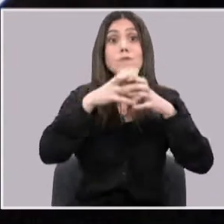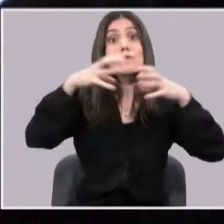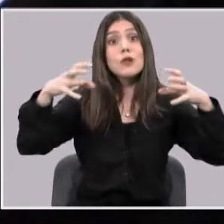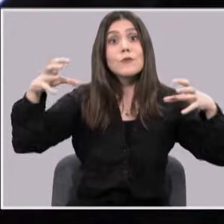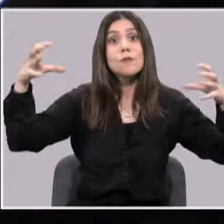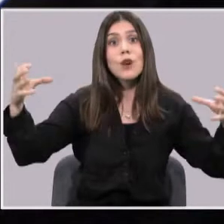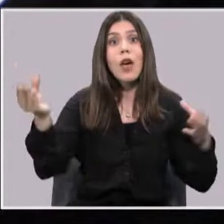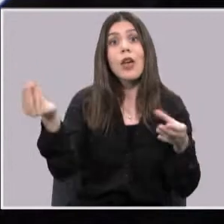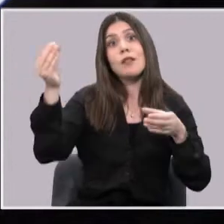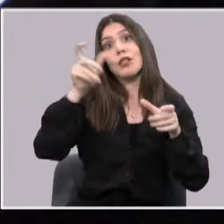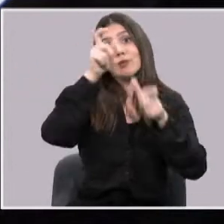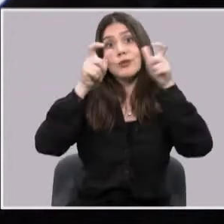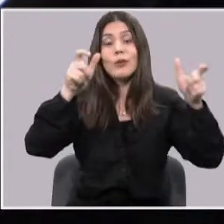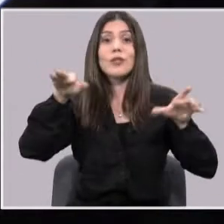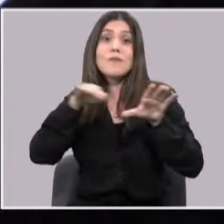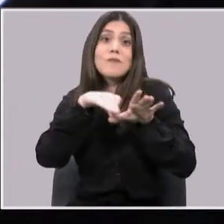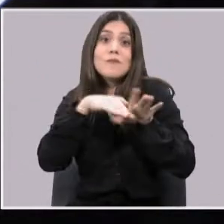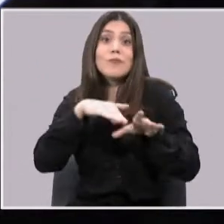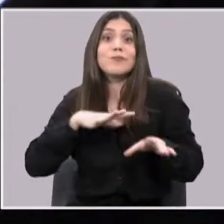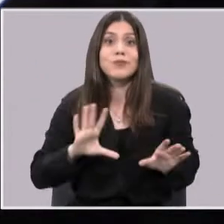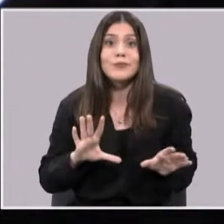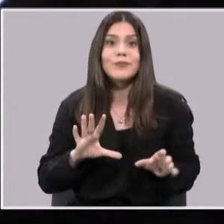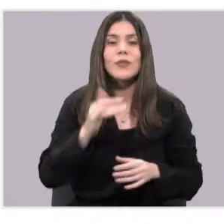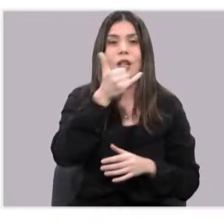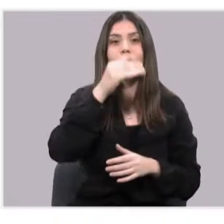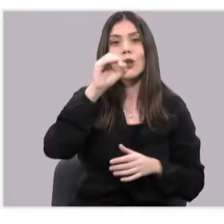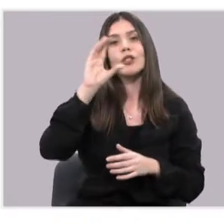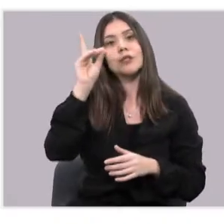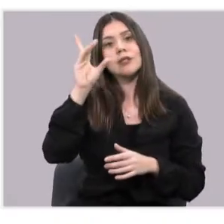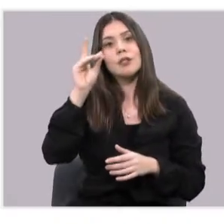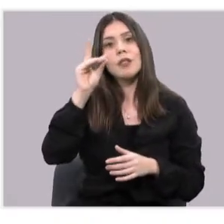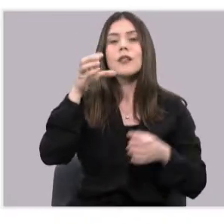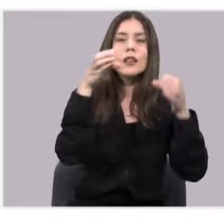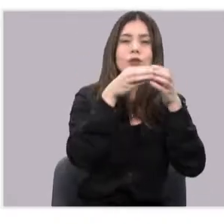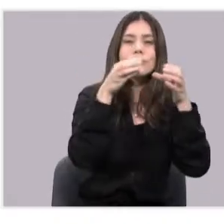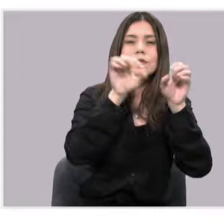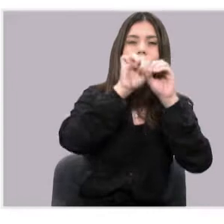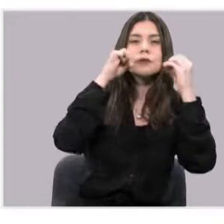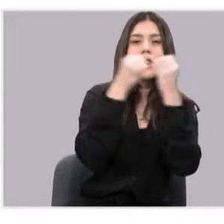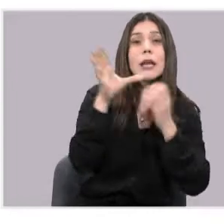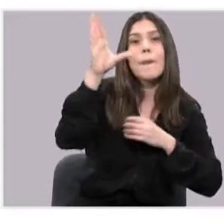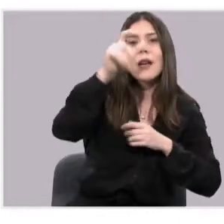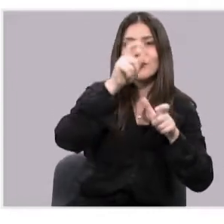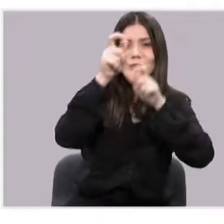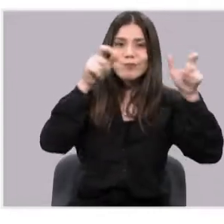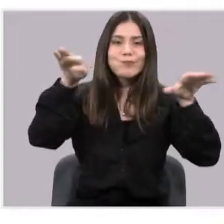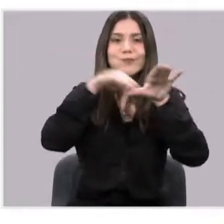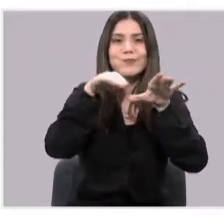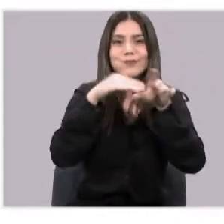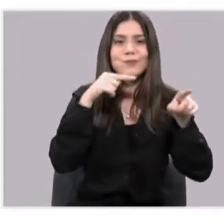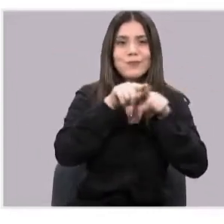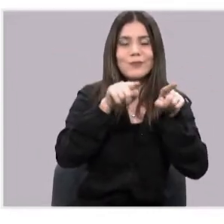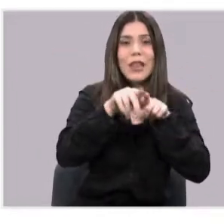até aumentar o número de inscritos. Em 2016, a Juventude Socialista era a que tinha mais